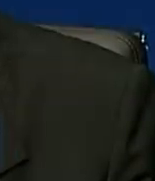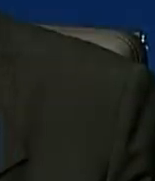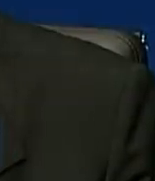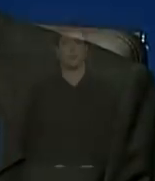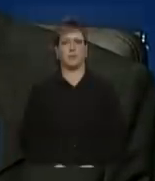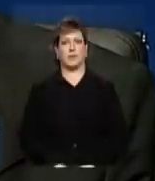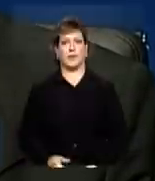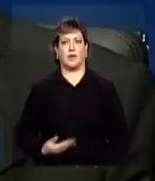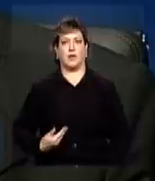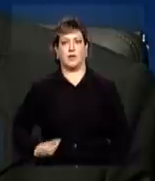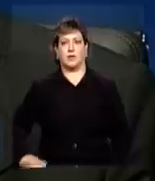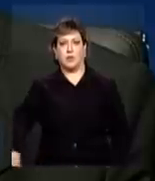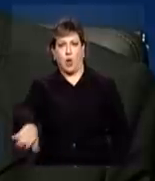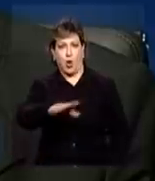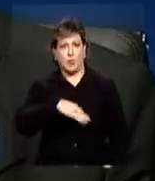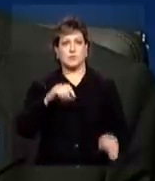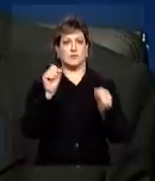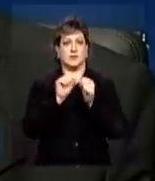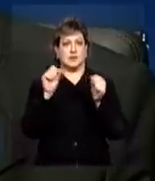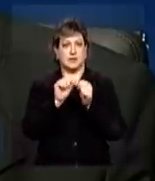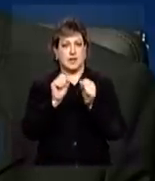Nós adotamos essa medida de